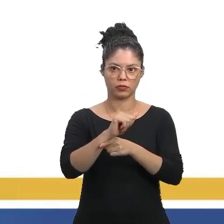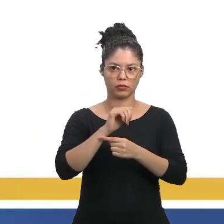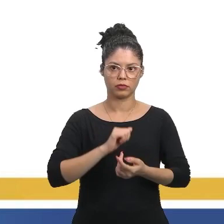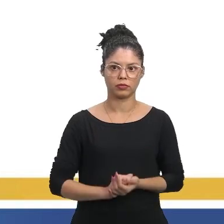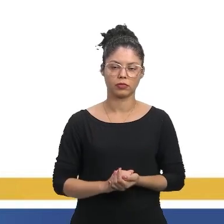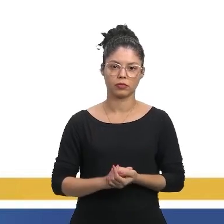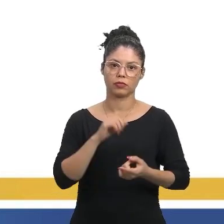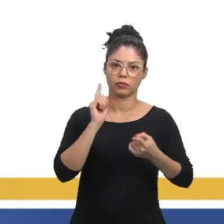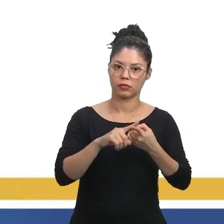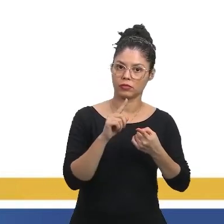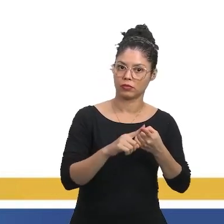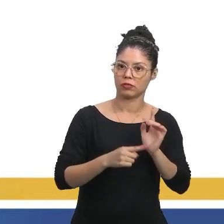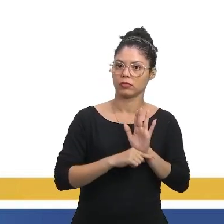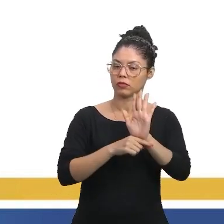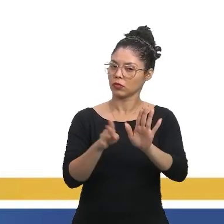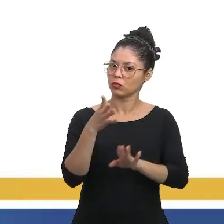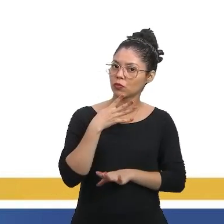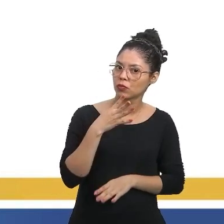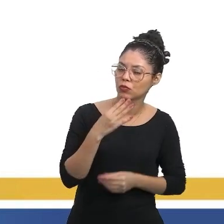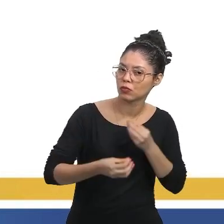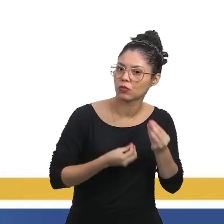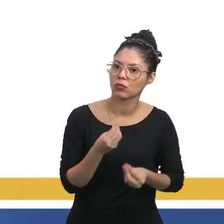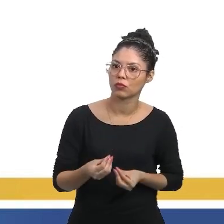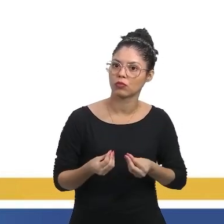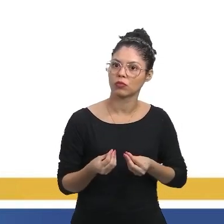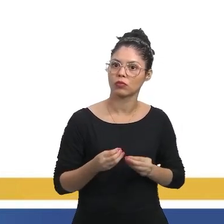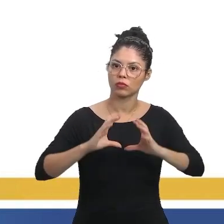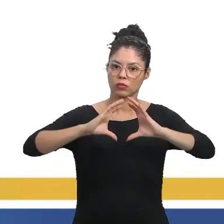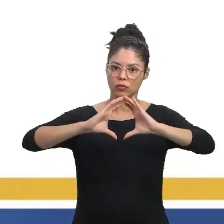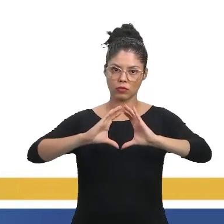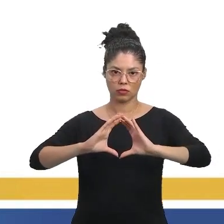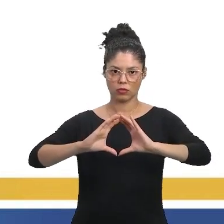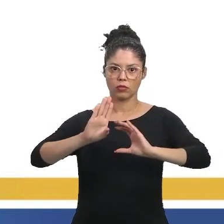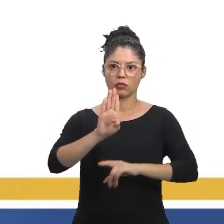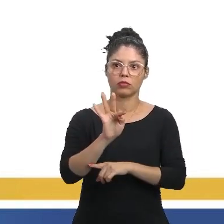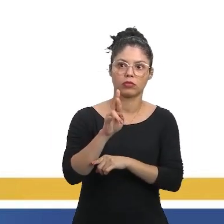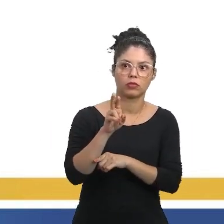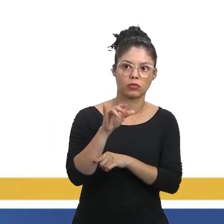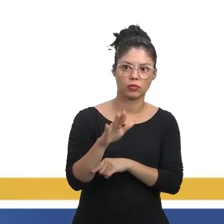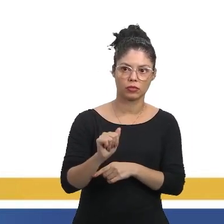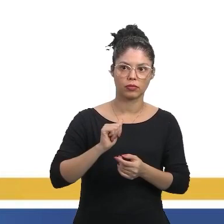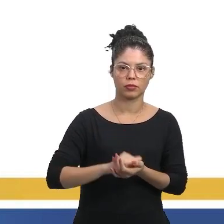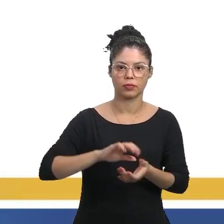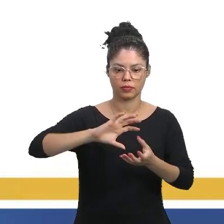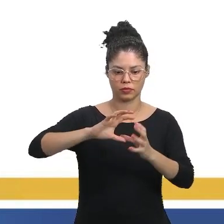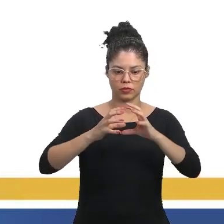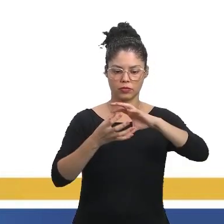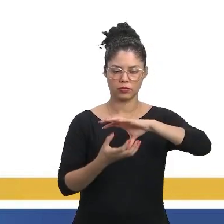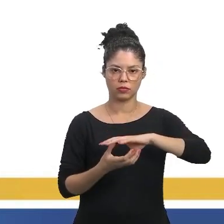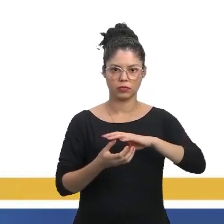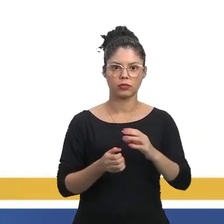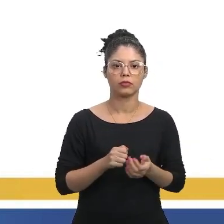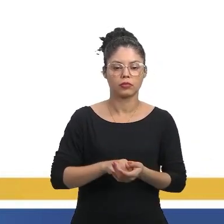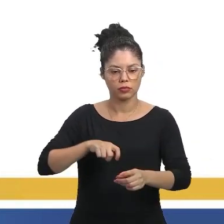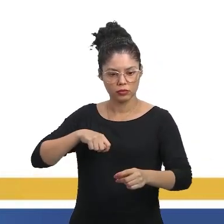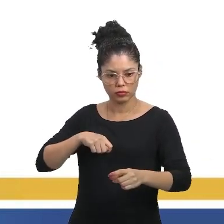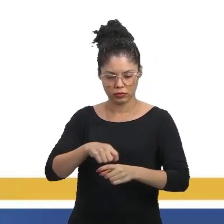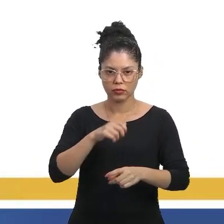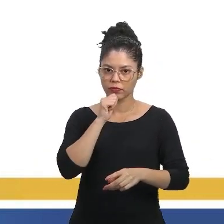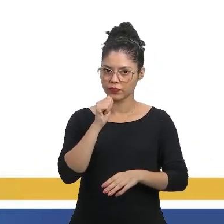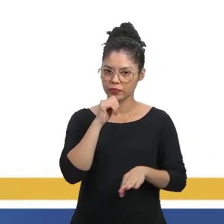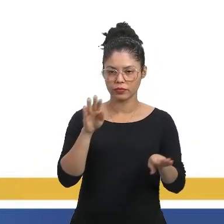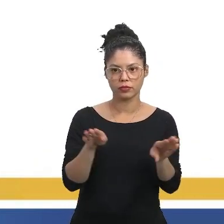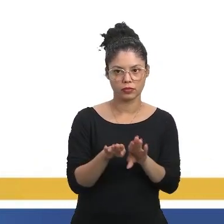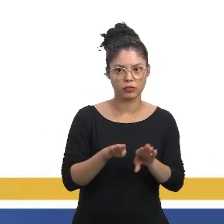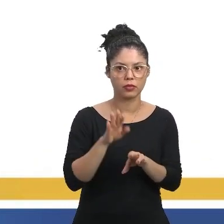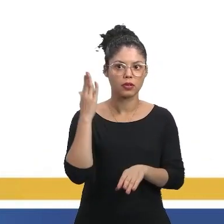O modelo de Dalton também é conhecido como modelo da bola de bilhar, por isso que eu coloquei aí a bola 8 da sinuca, Então,